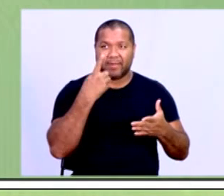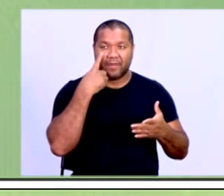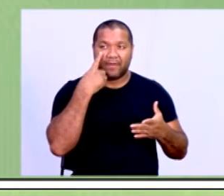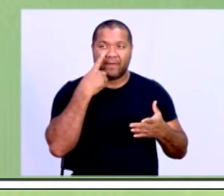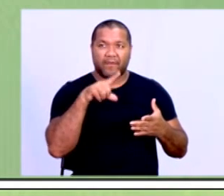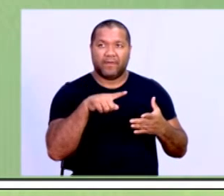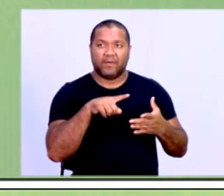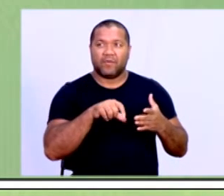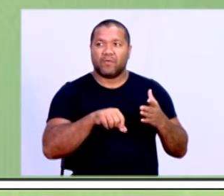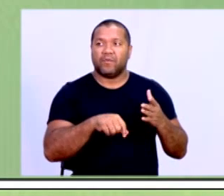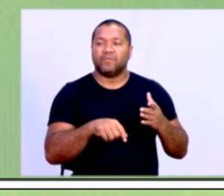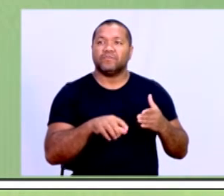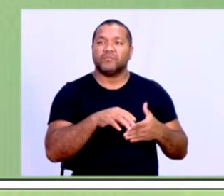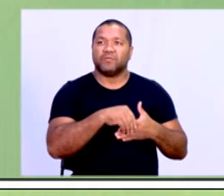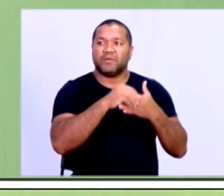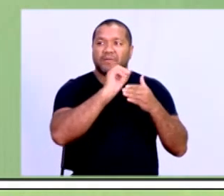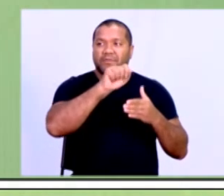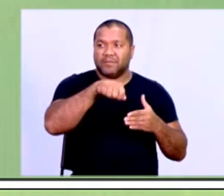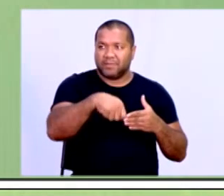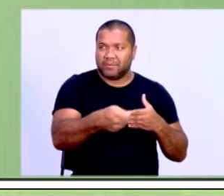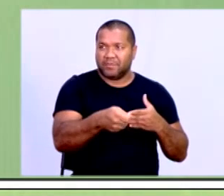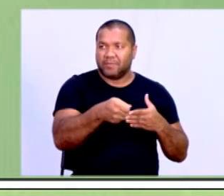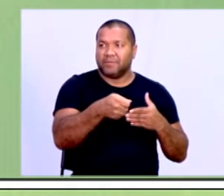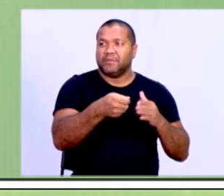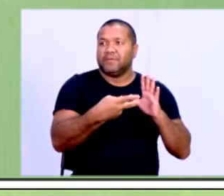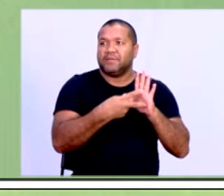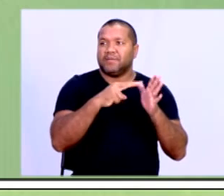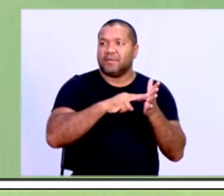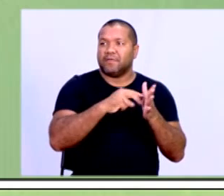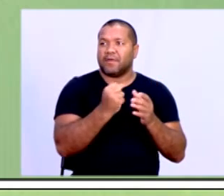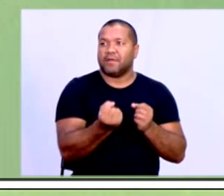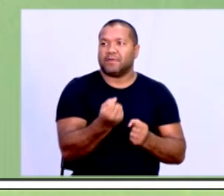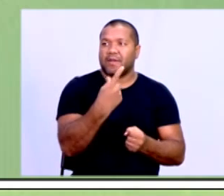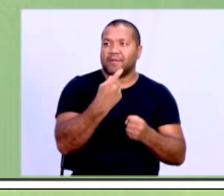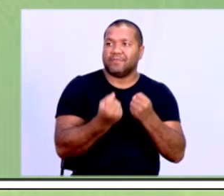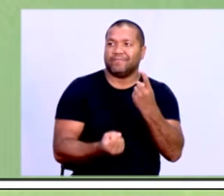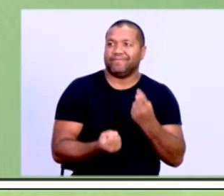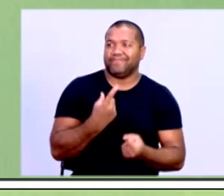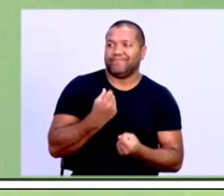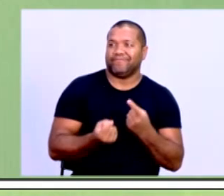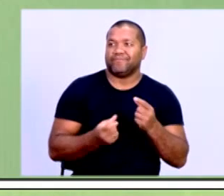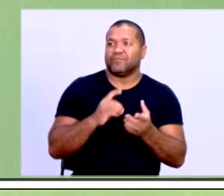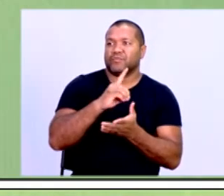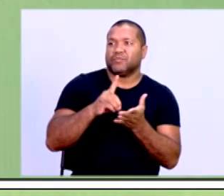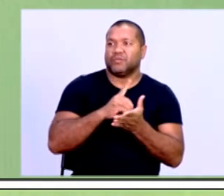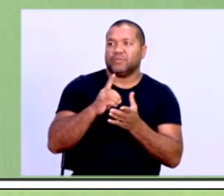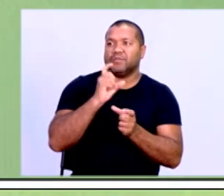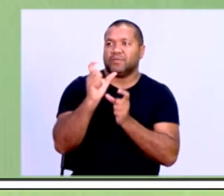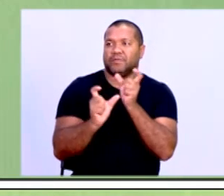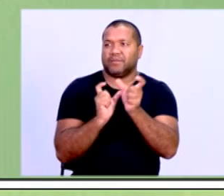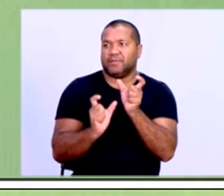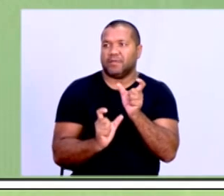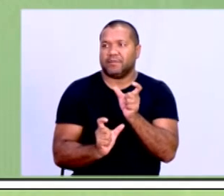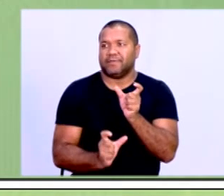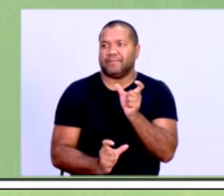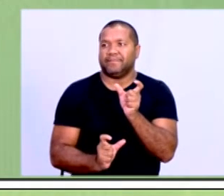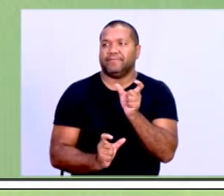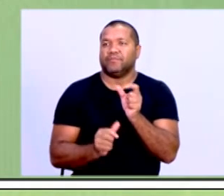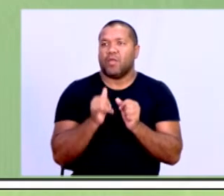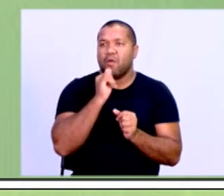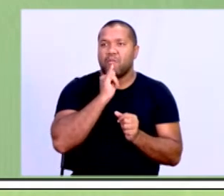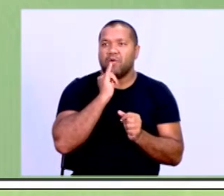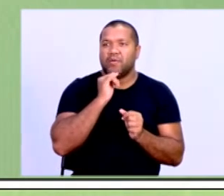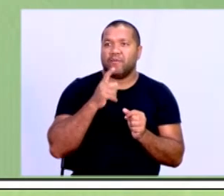os principais símbolos e significados do dicionário de dados. Então, eu tenho, por exemplo,